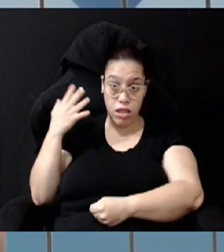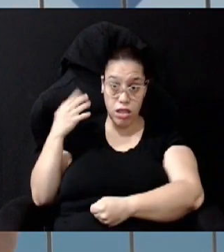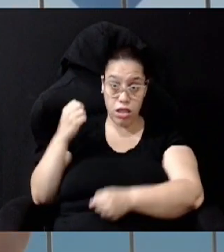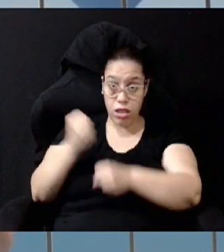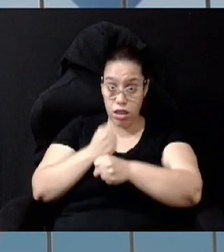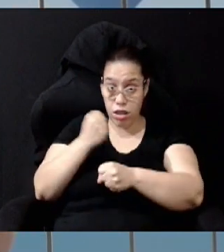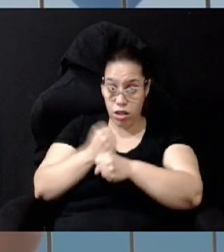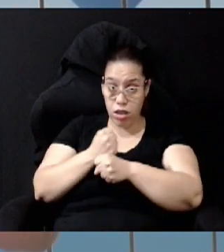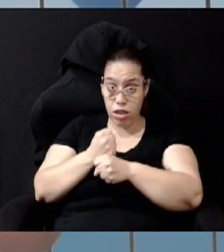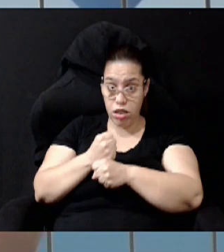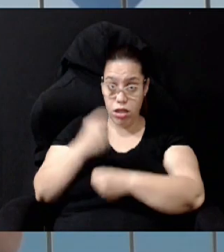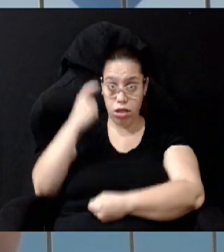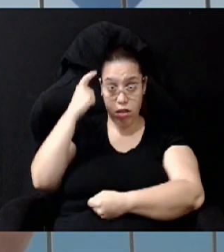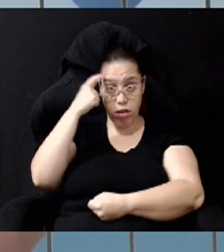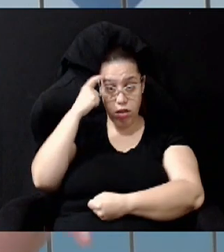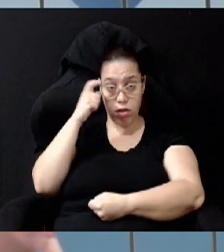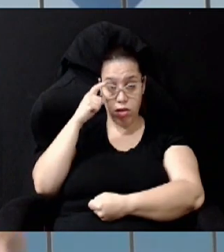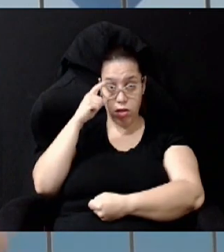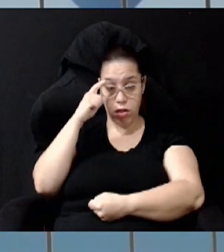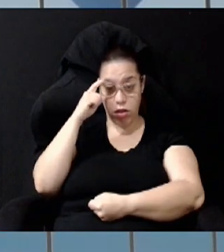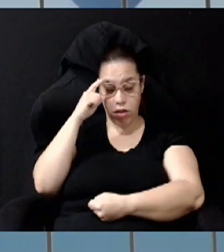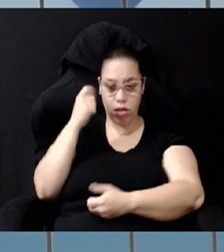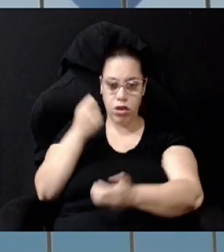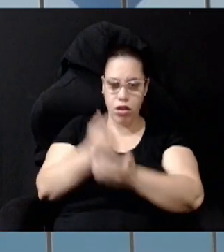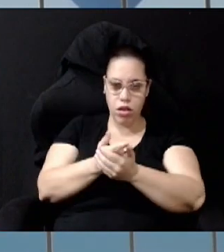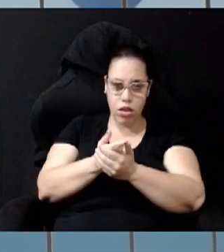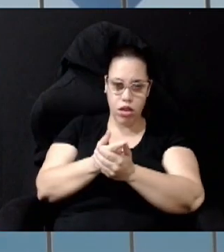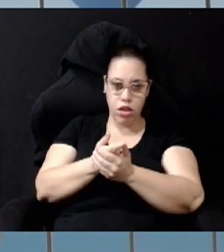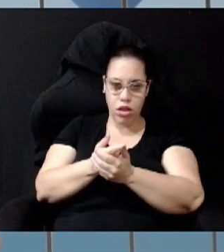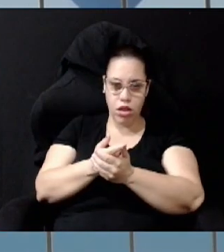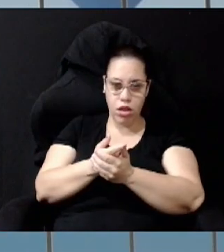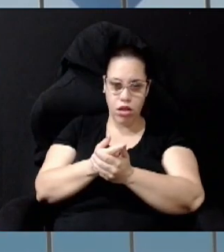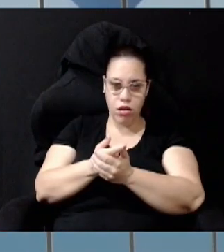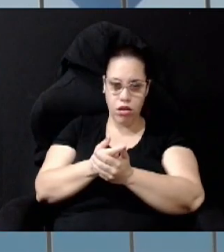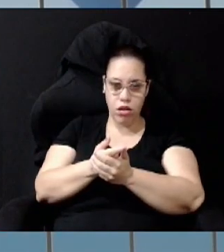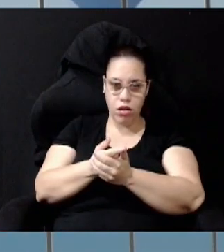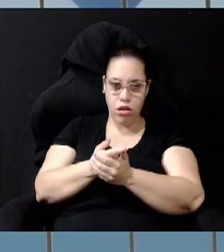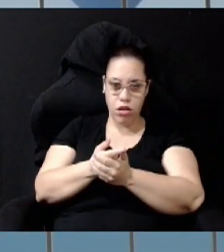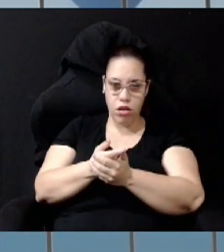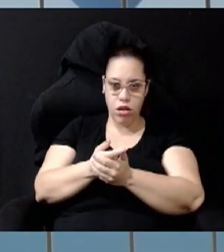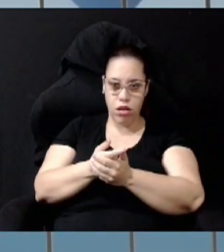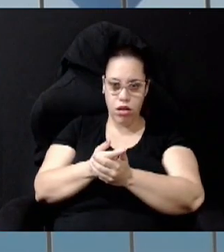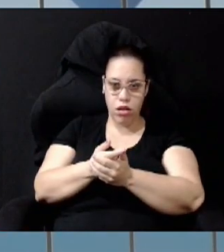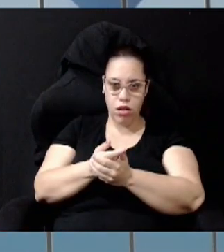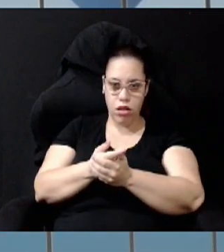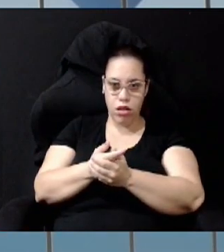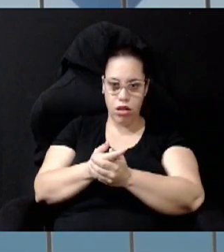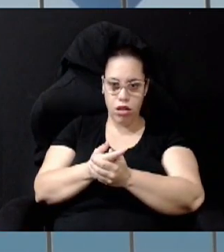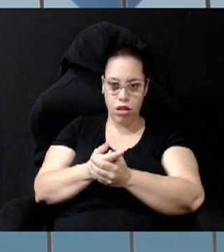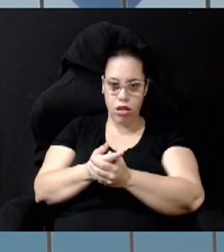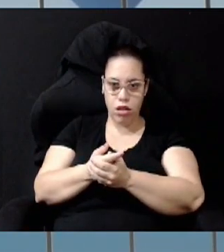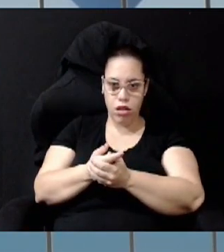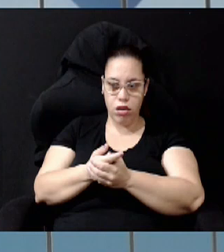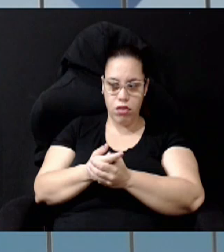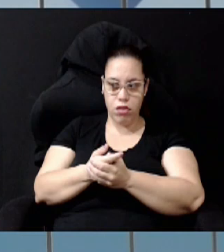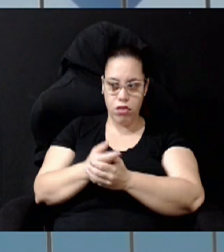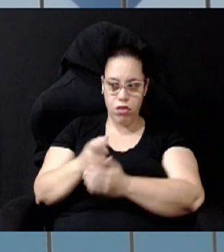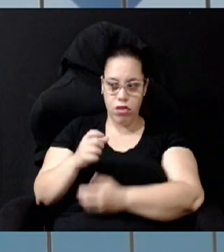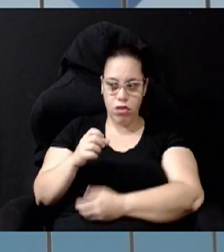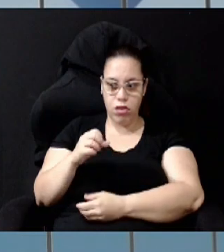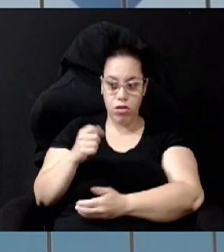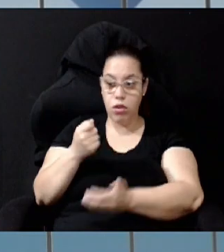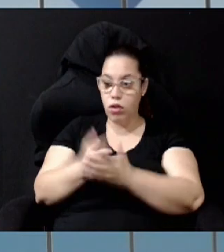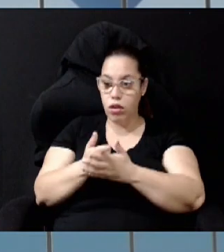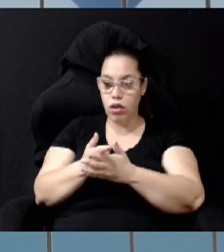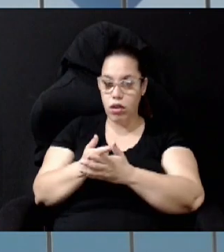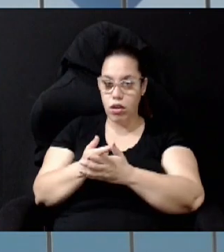pensei, vou comprar uma cisterna para você estocar água. Não se pagava, era mais de 20